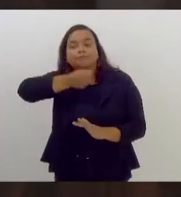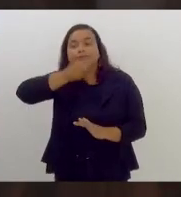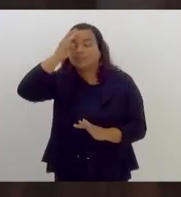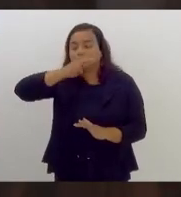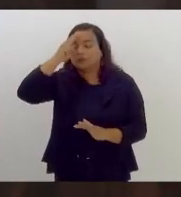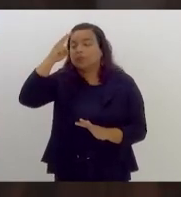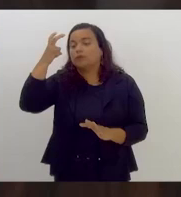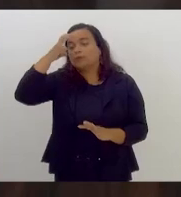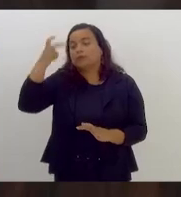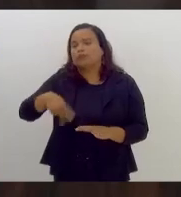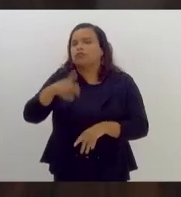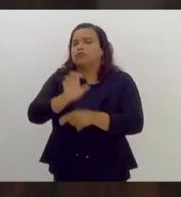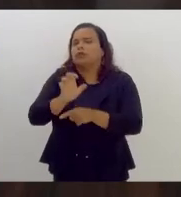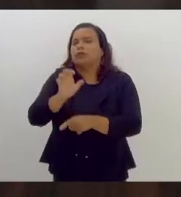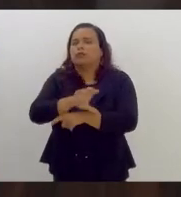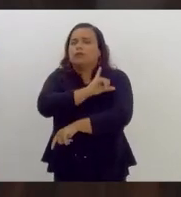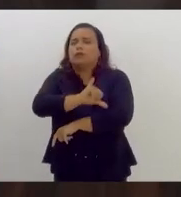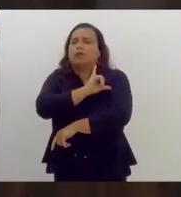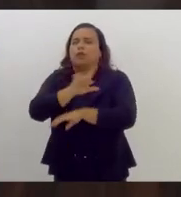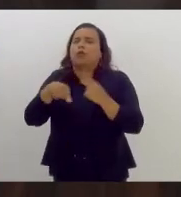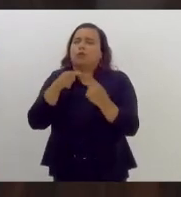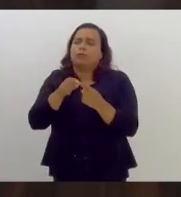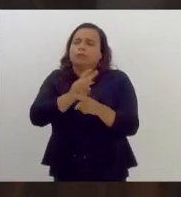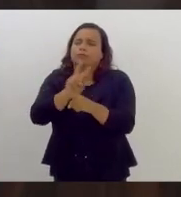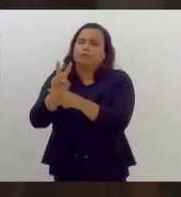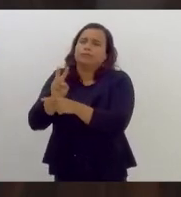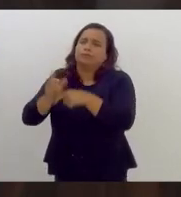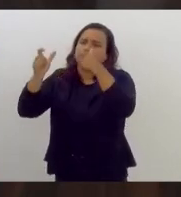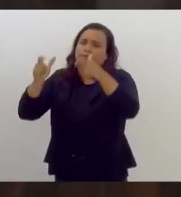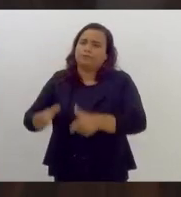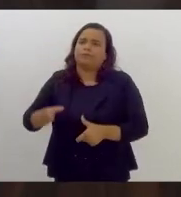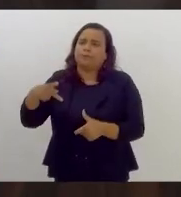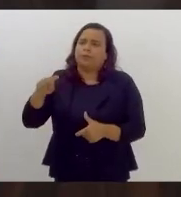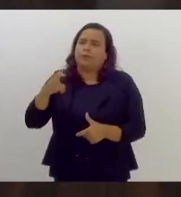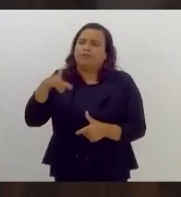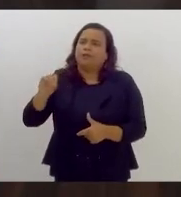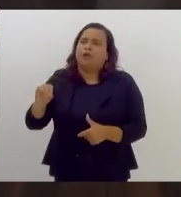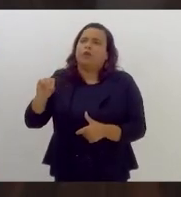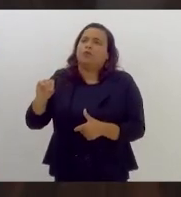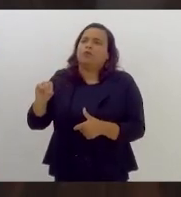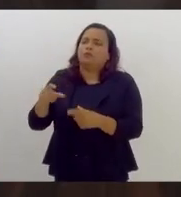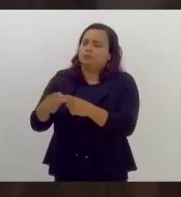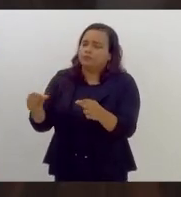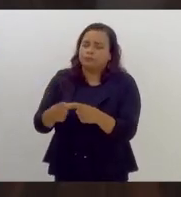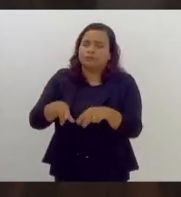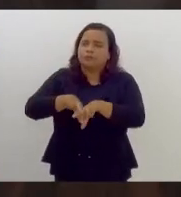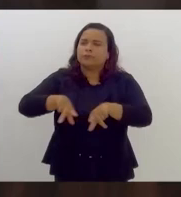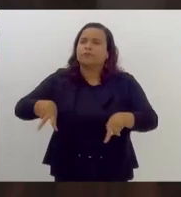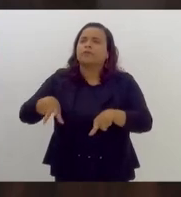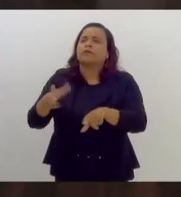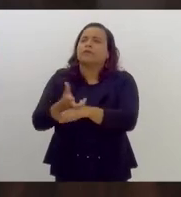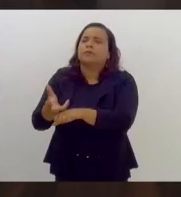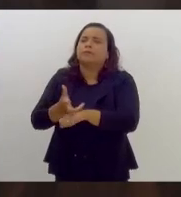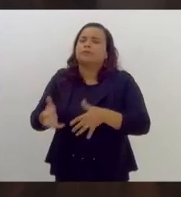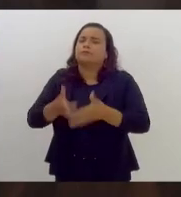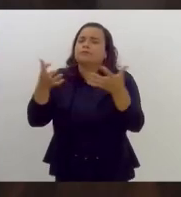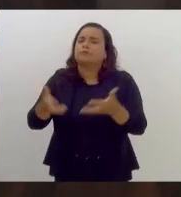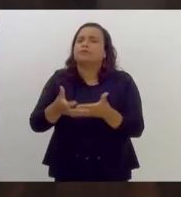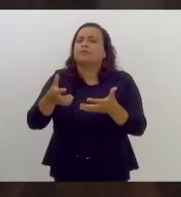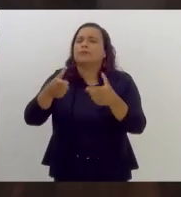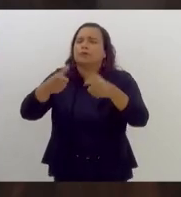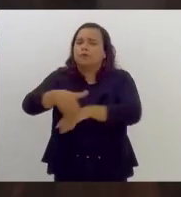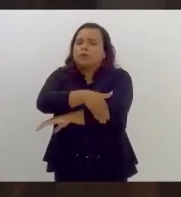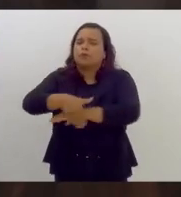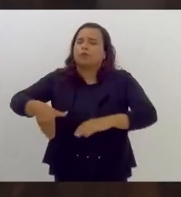Estado do Rio de Janeiro, para fins de preservação, pavilhão de ervas e verduras localizadas no primeiro pavimento da rua Conselheiro Galvão, número